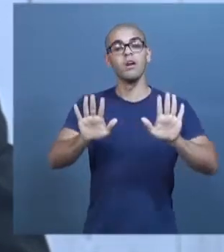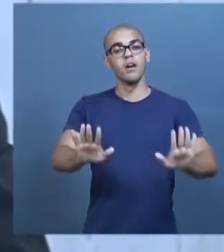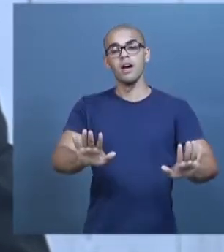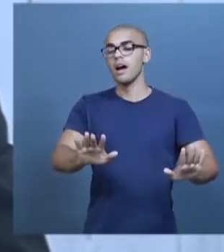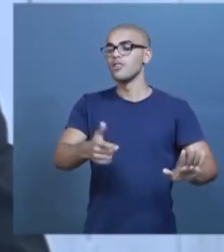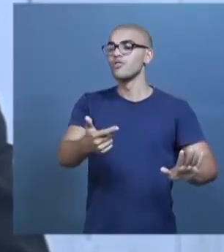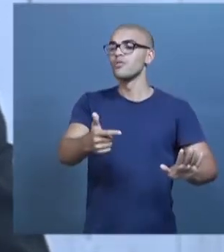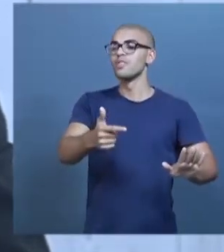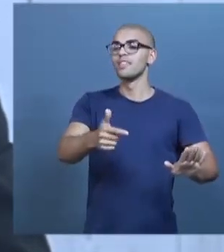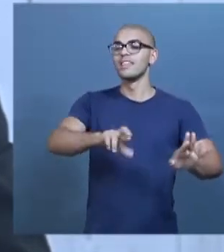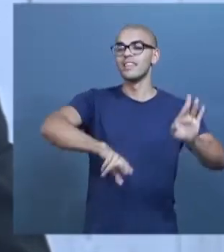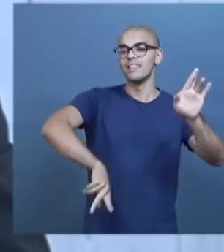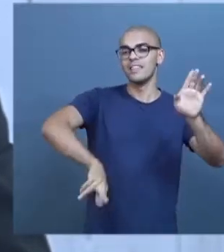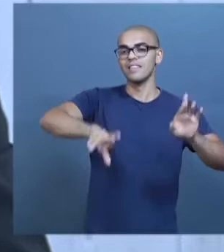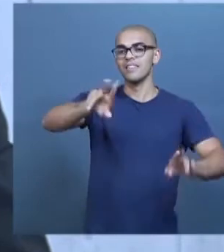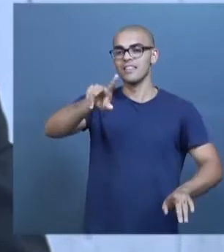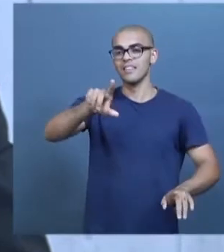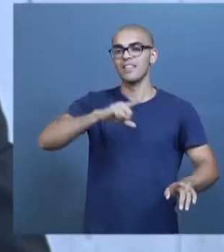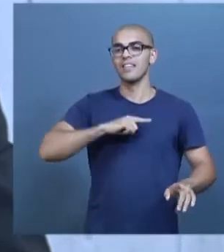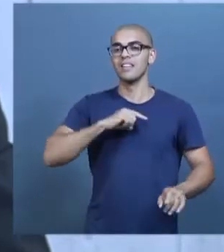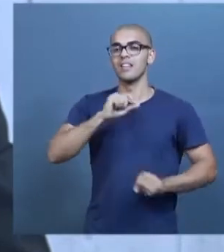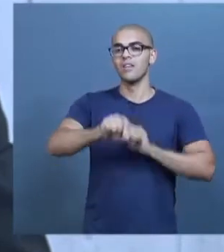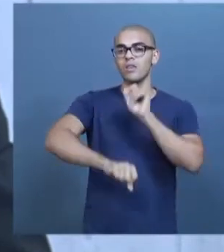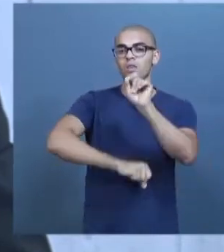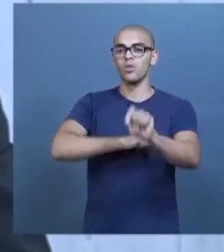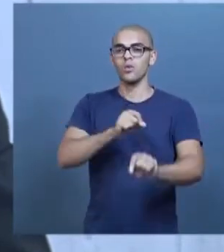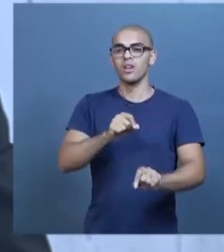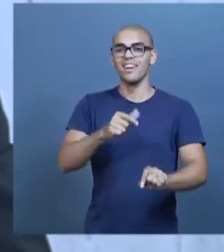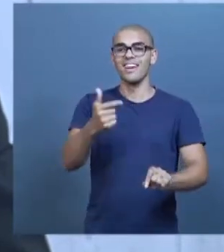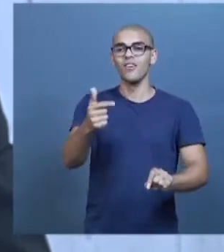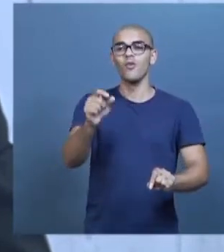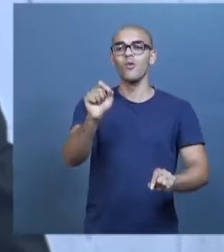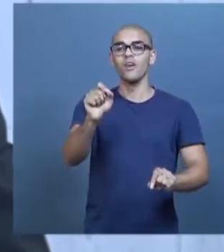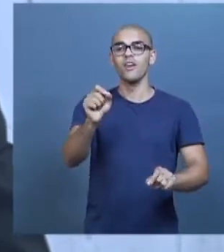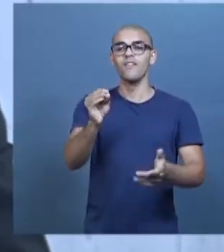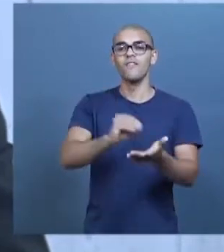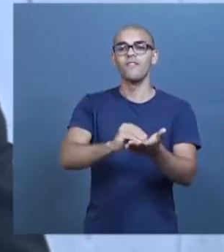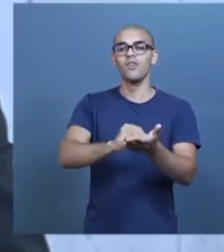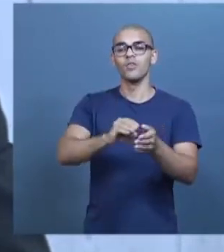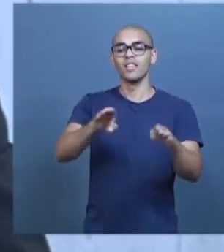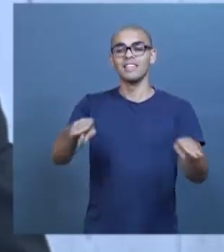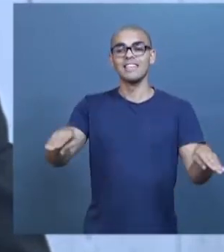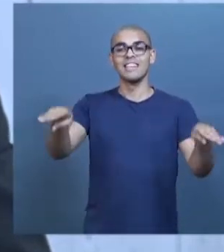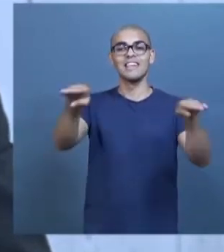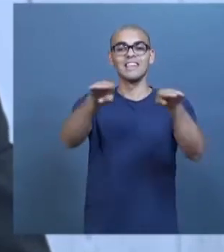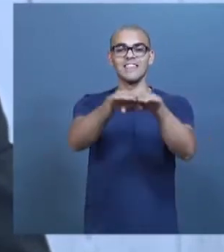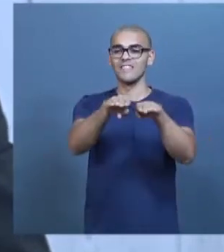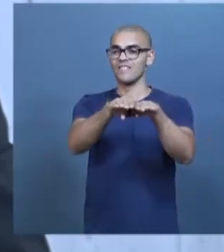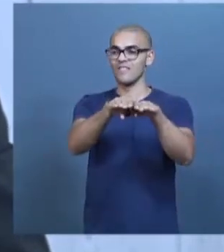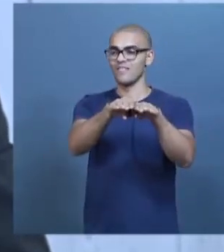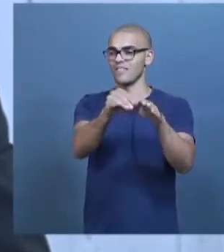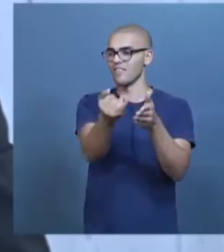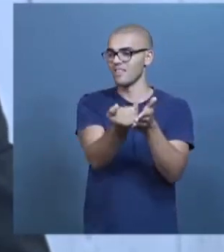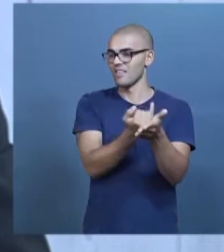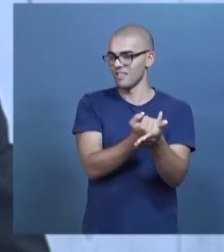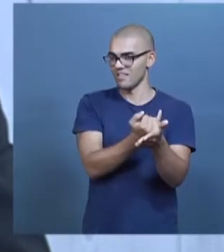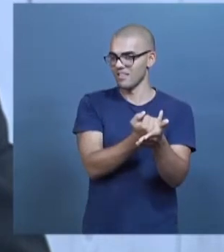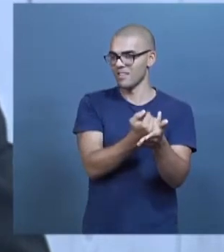ele acaba gerando uma inequidade, né, tributária, por essa